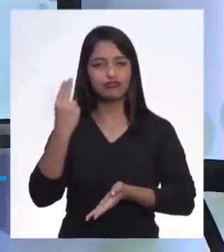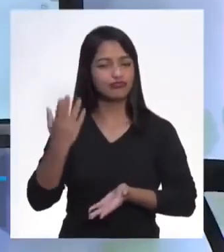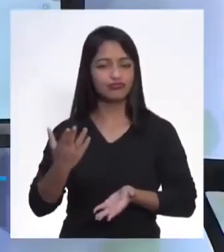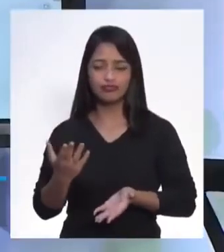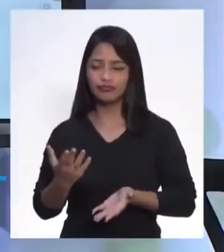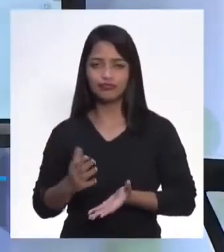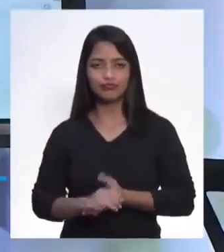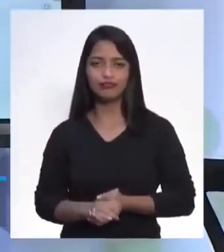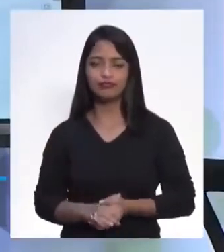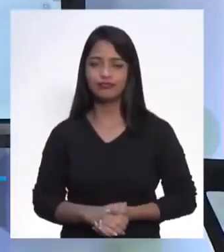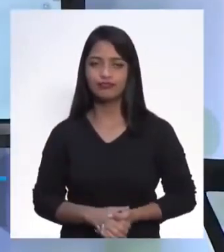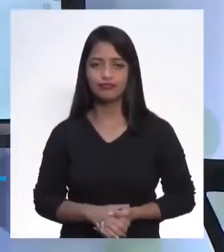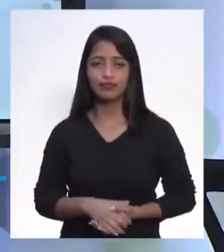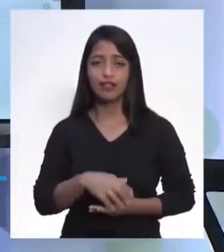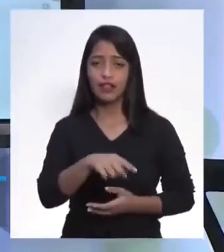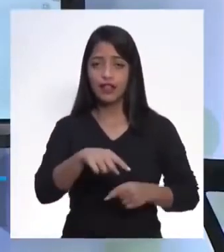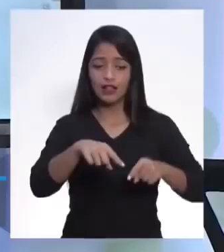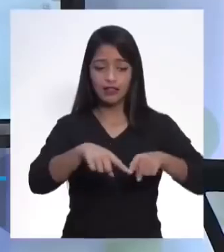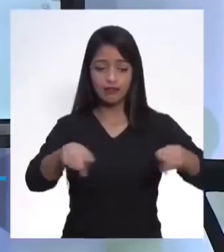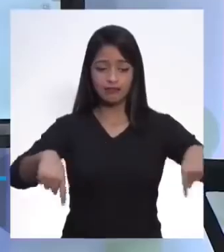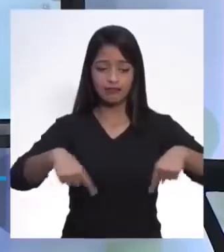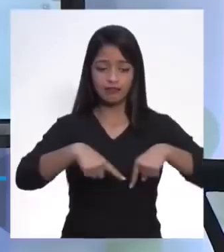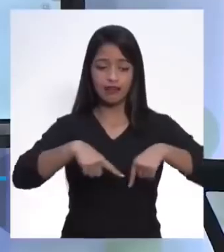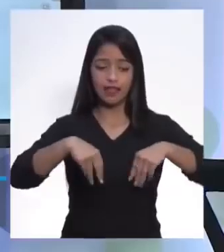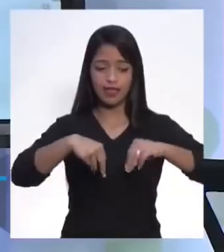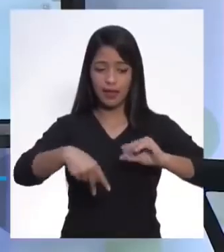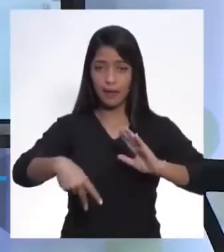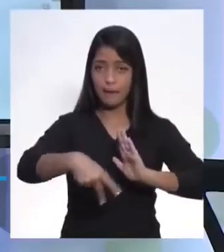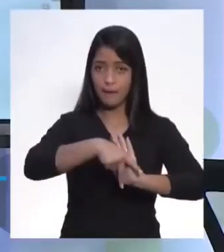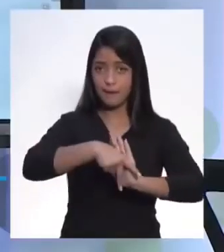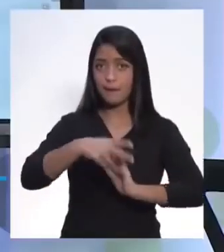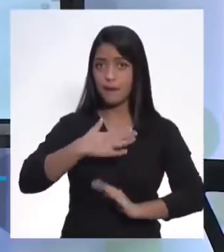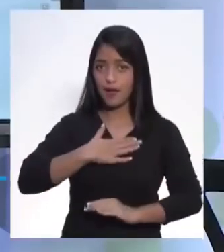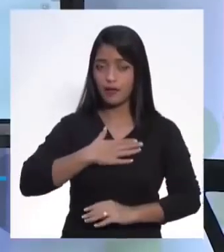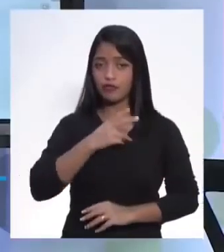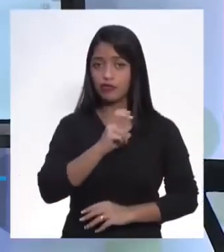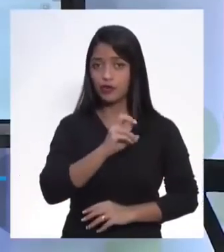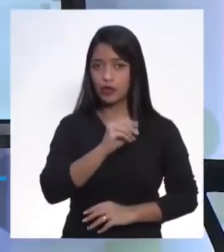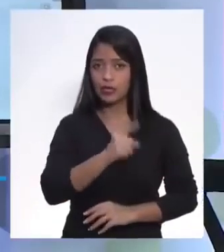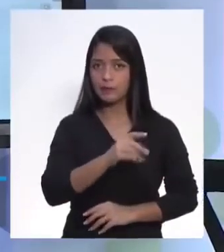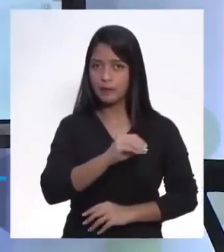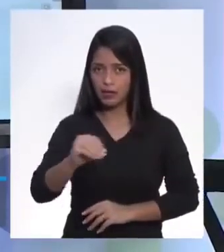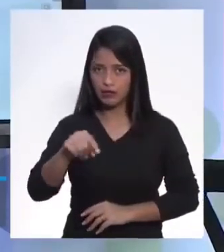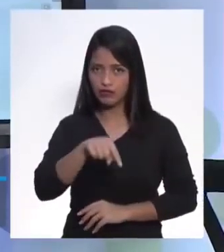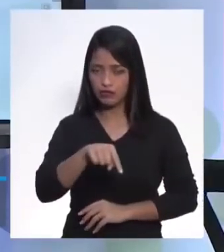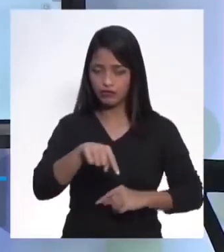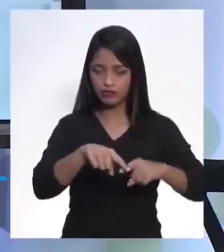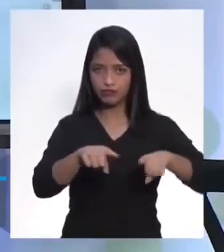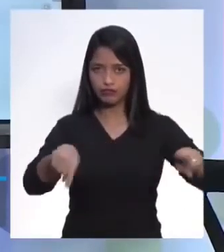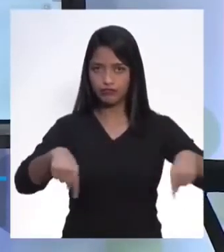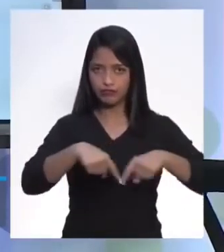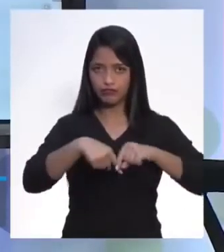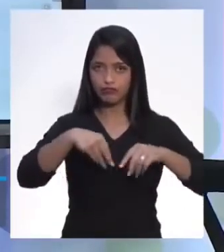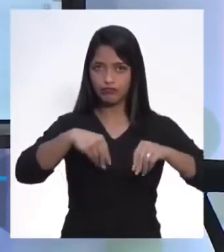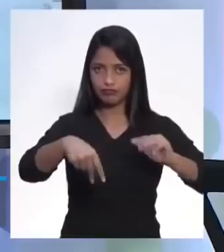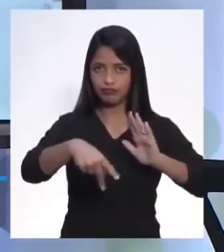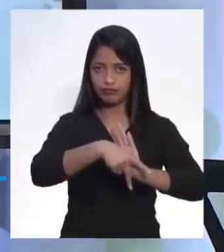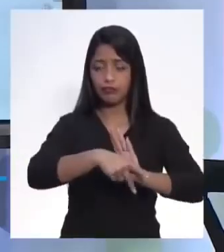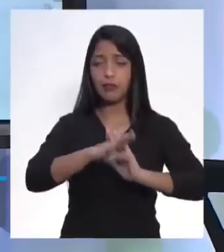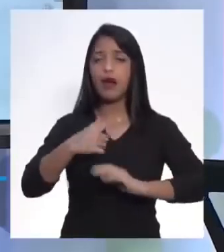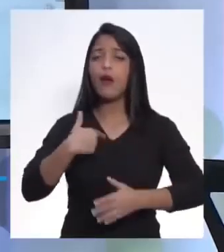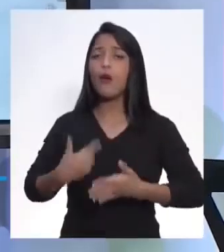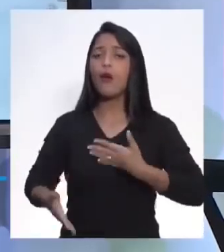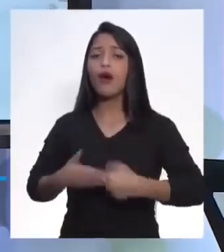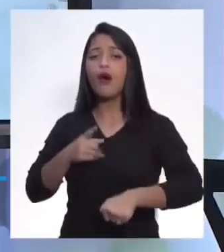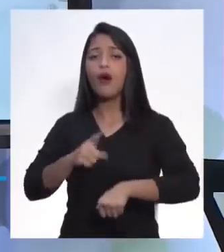tem o investimento, ou seja, o imóvel, só que você não dispõe desses 50 mil reais que ele vale a hora que